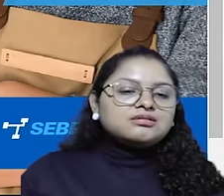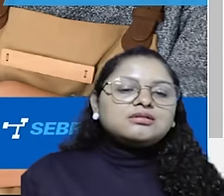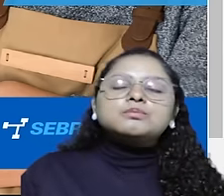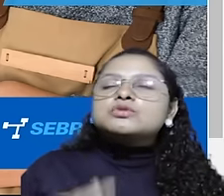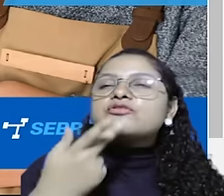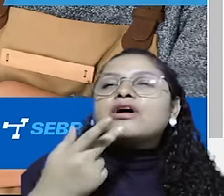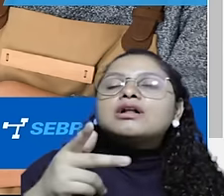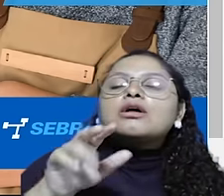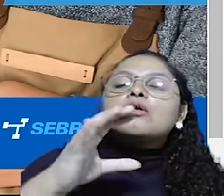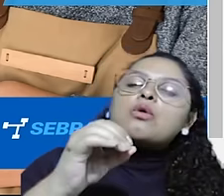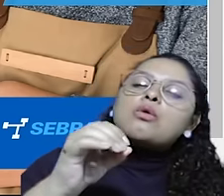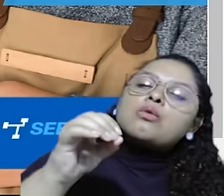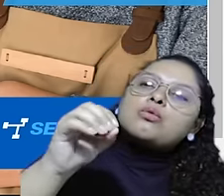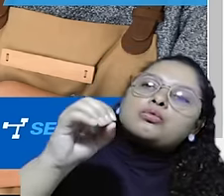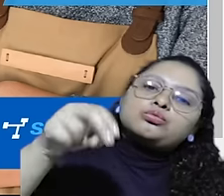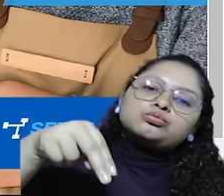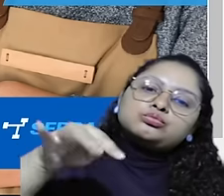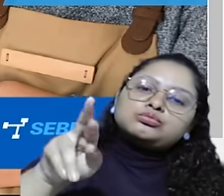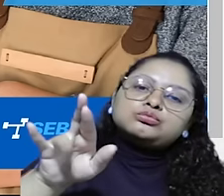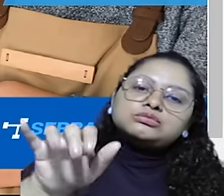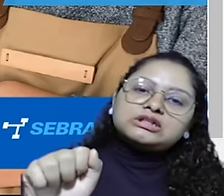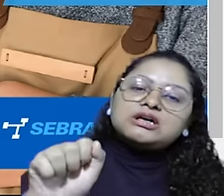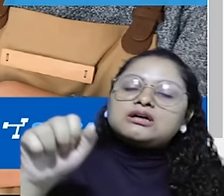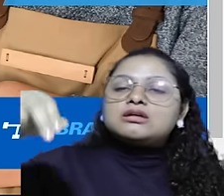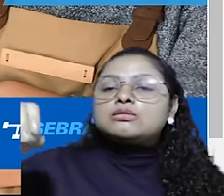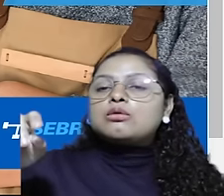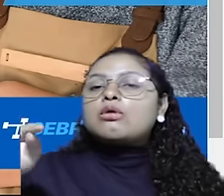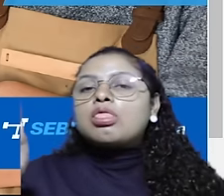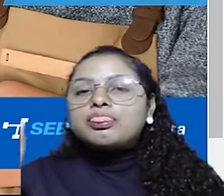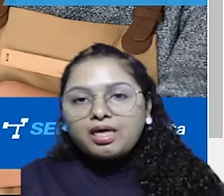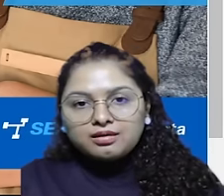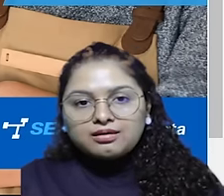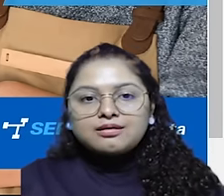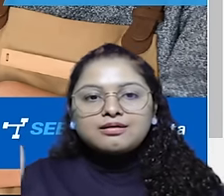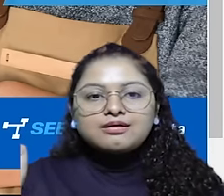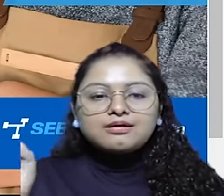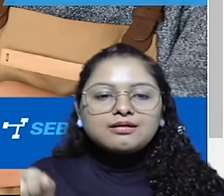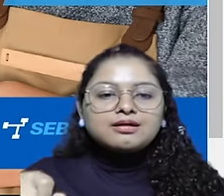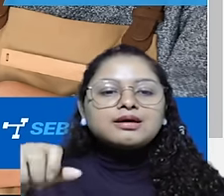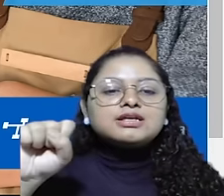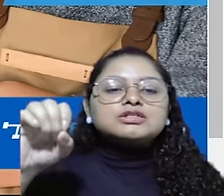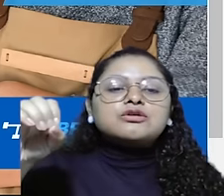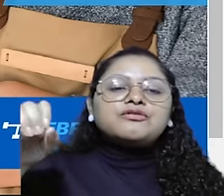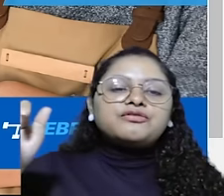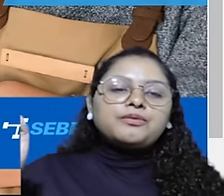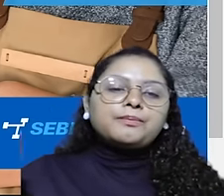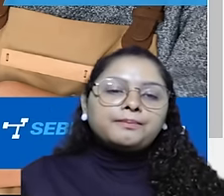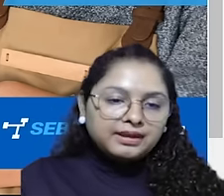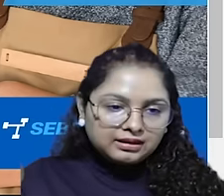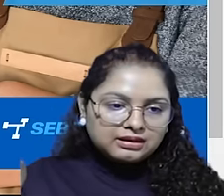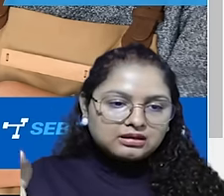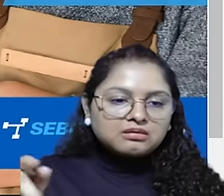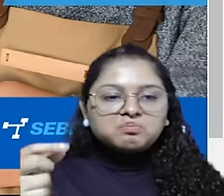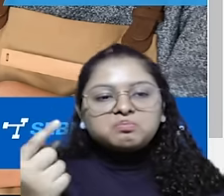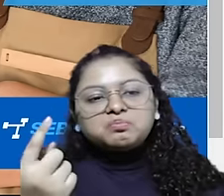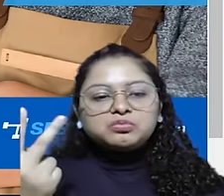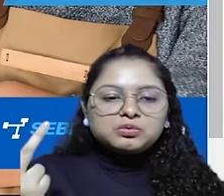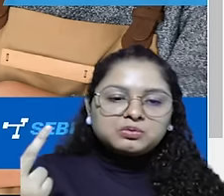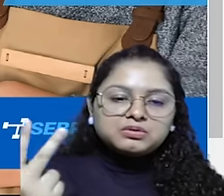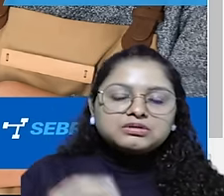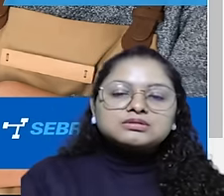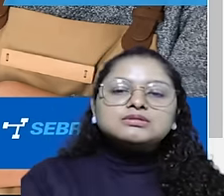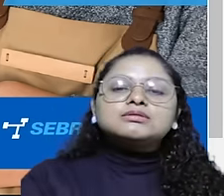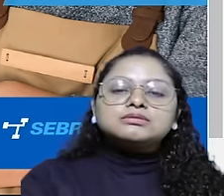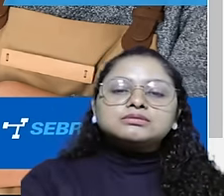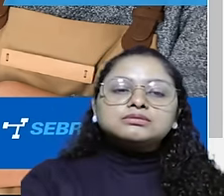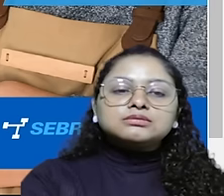né então eu colocaria aqui aí uma contranota eu acho que essa FP deve ser algo em torno de 1 2 ou 1